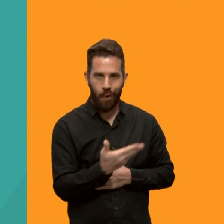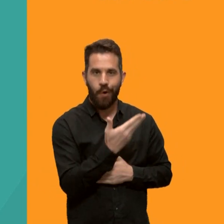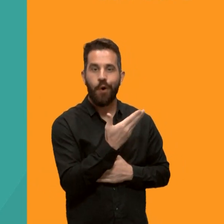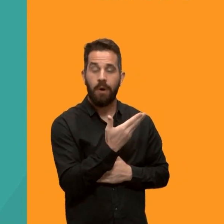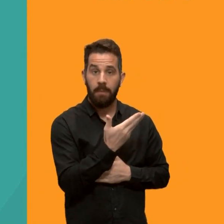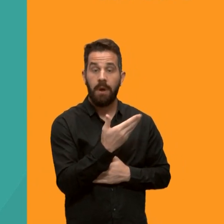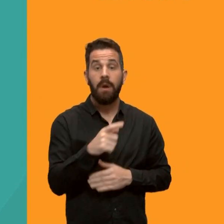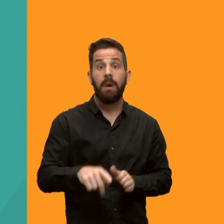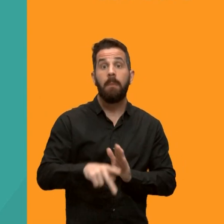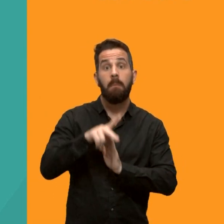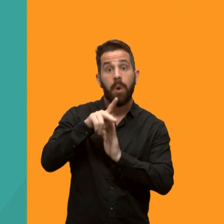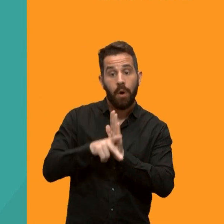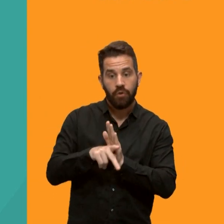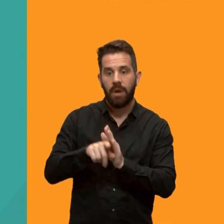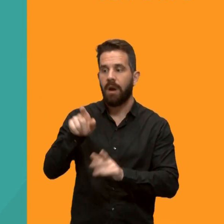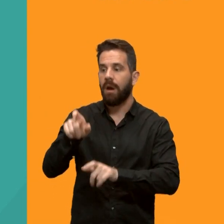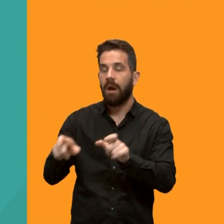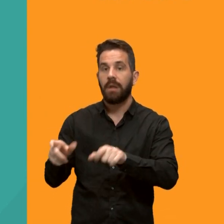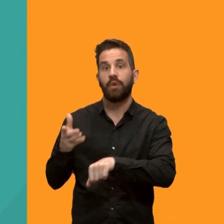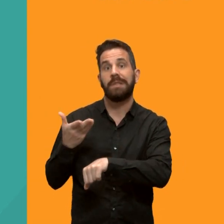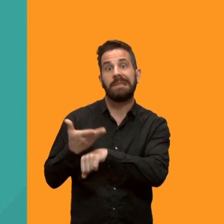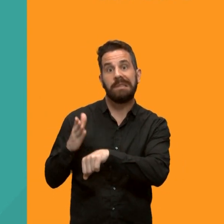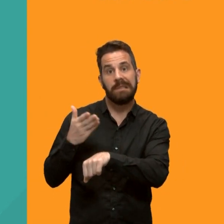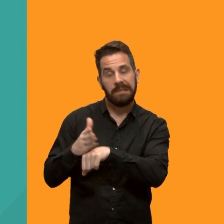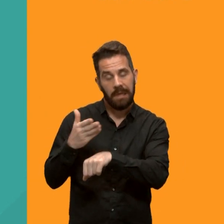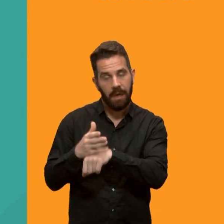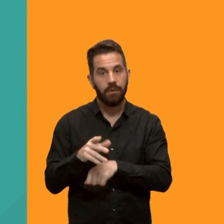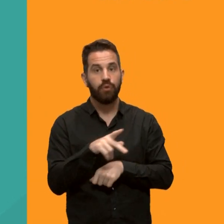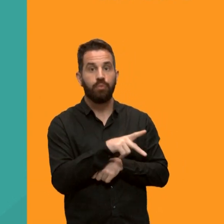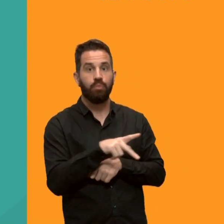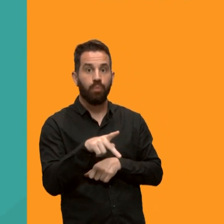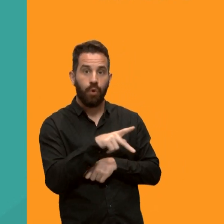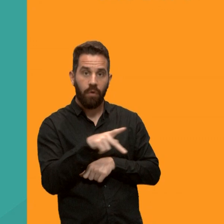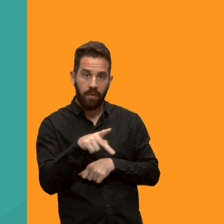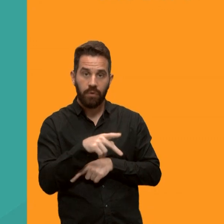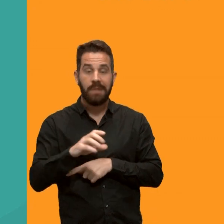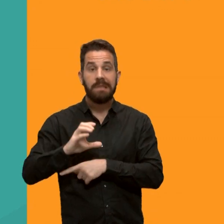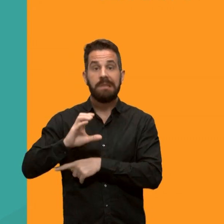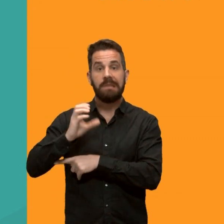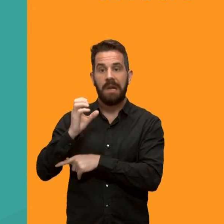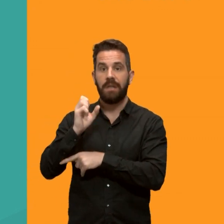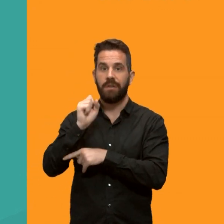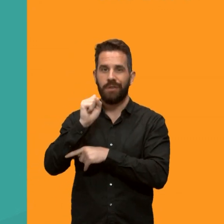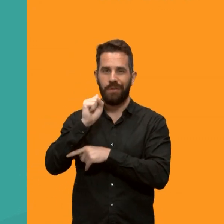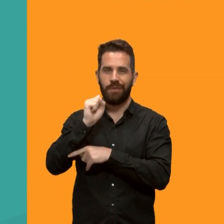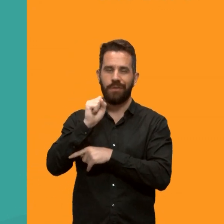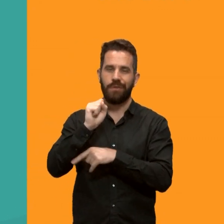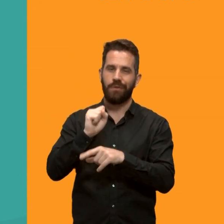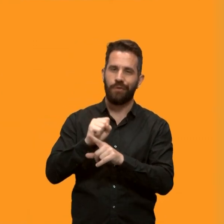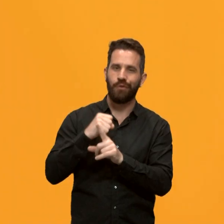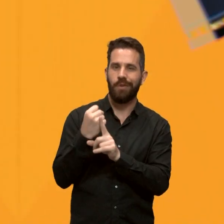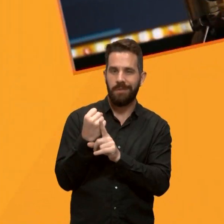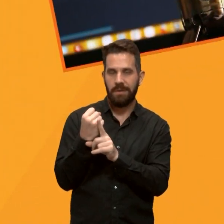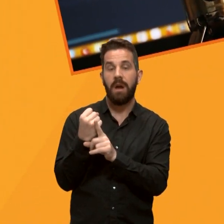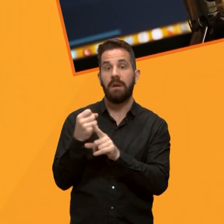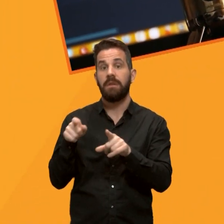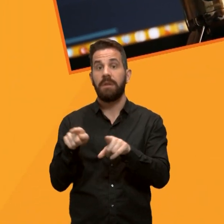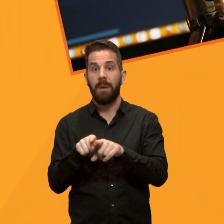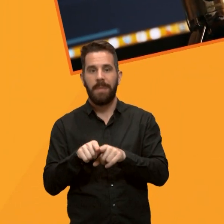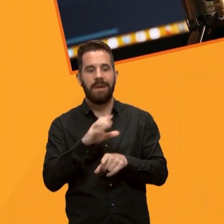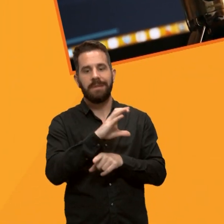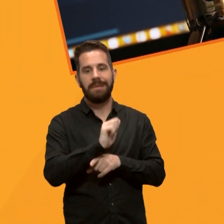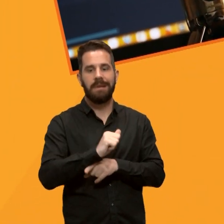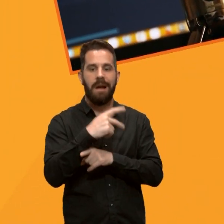construído por estagiários e professores da Faculdade de Ciências Sociais e do CEAP UFG.